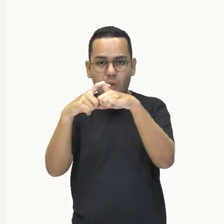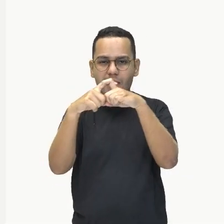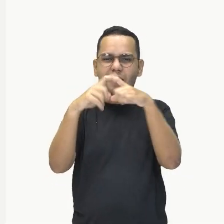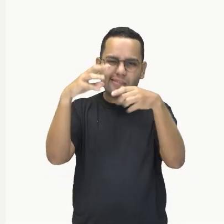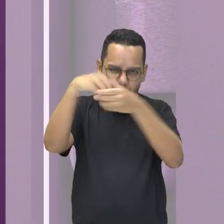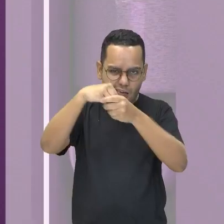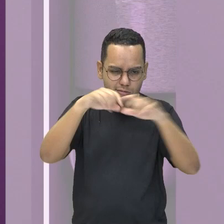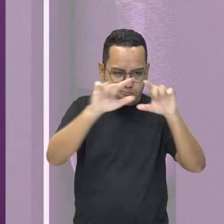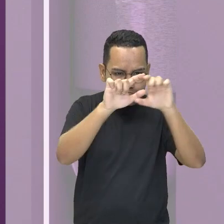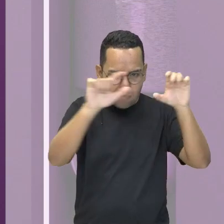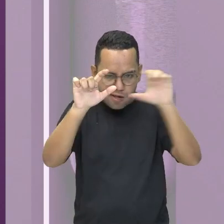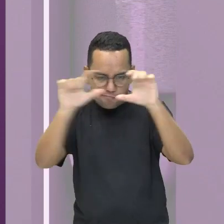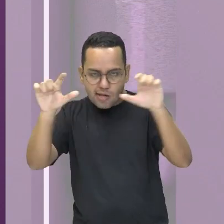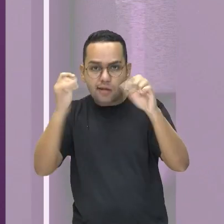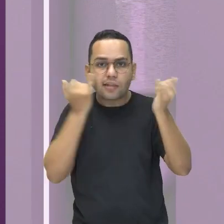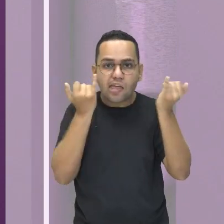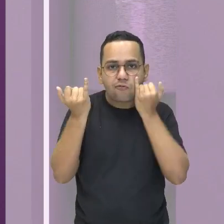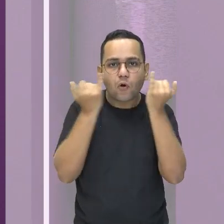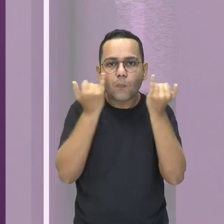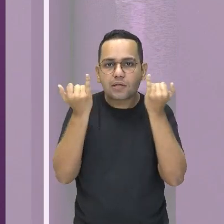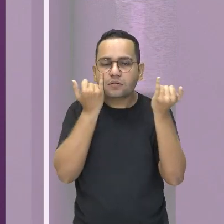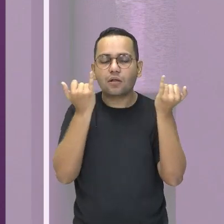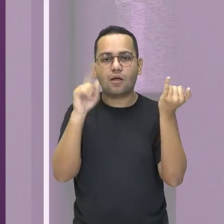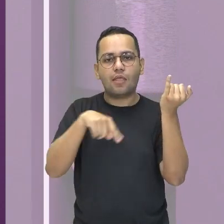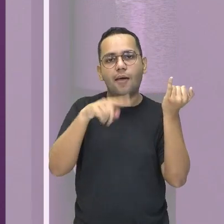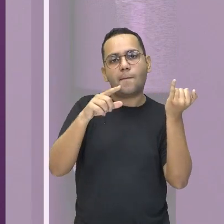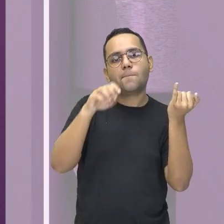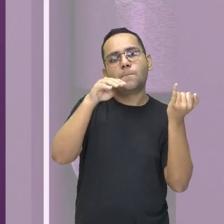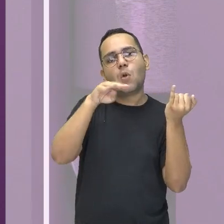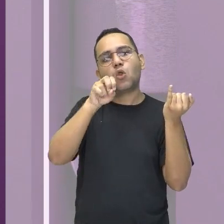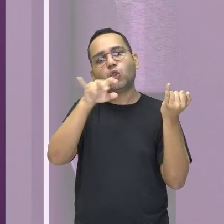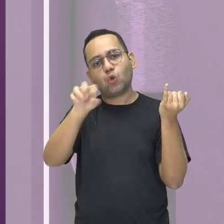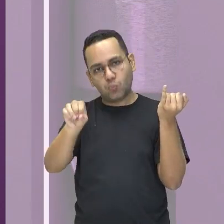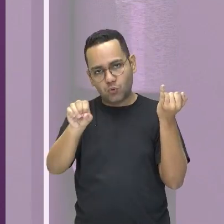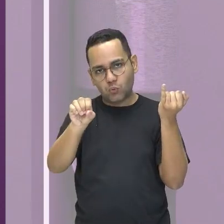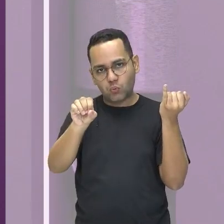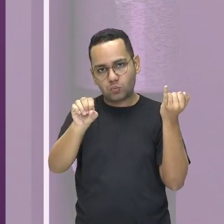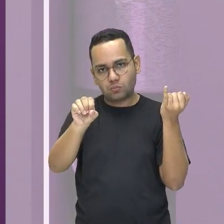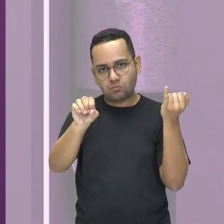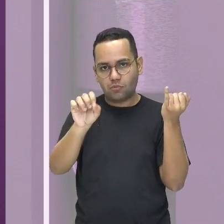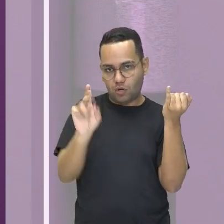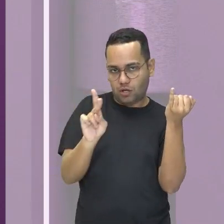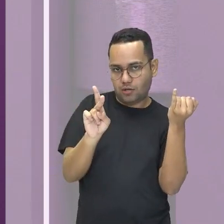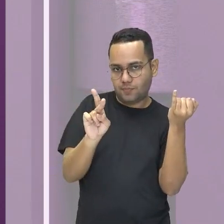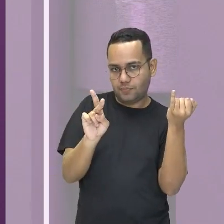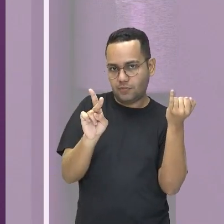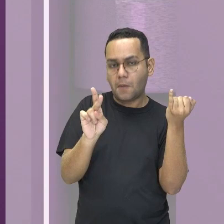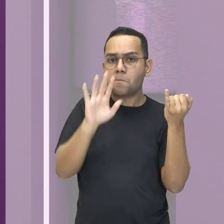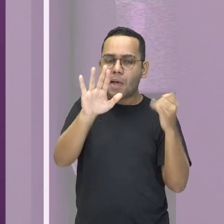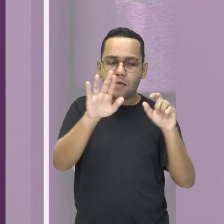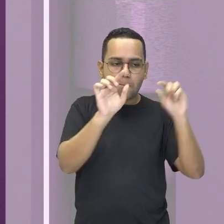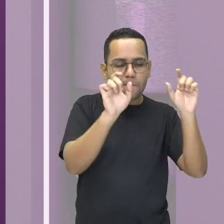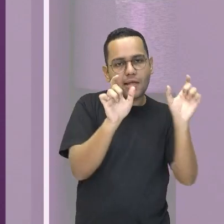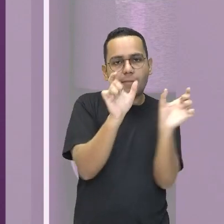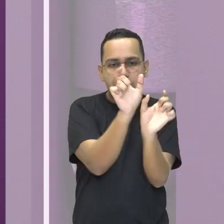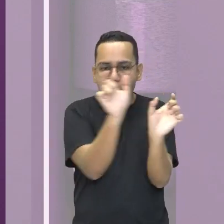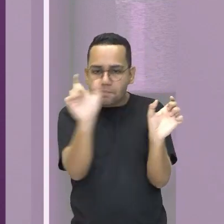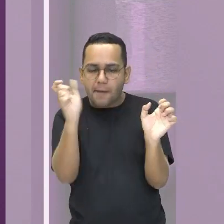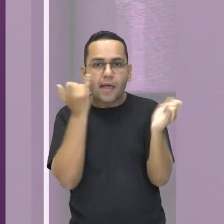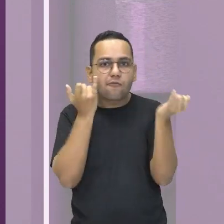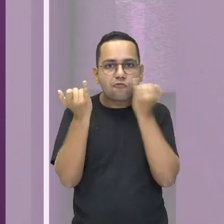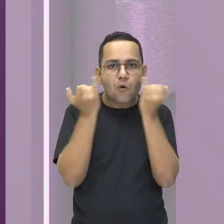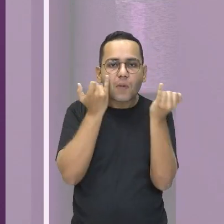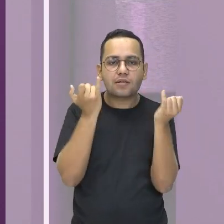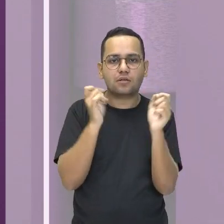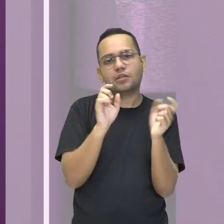Então, cada monômio que constitui um polinômio, nós chamamos de termos do nosso polinômio. Quando o nosso